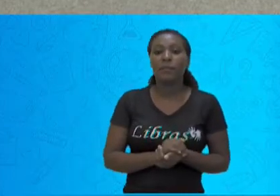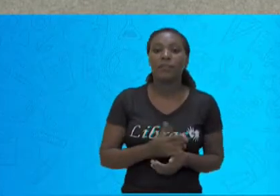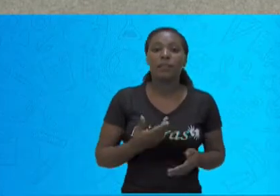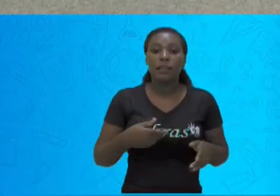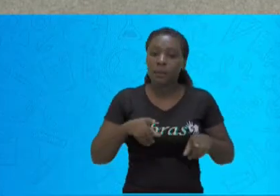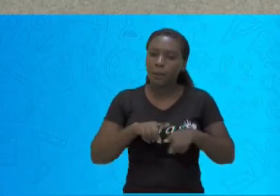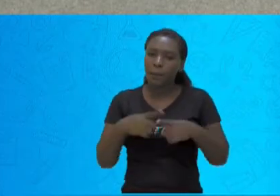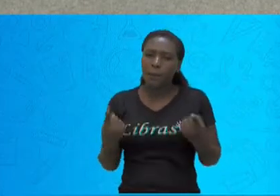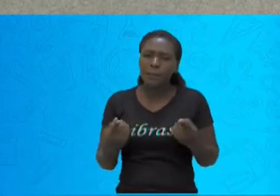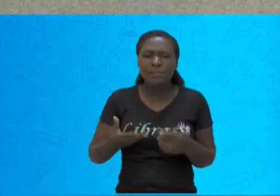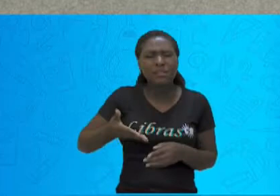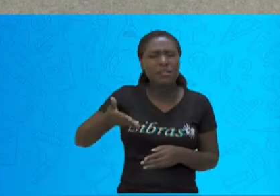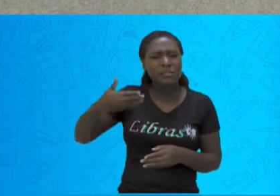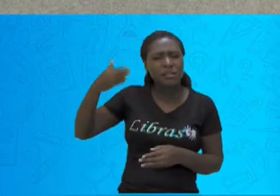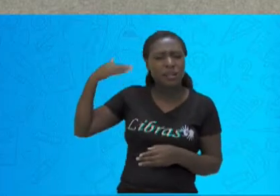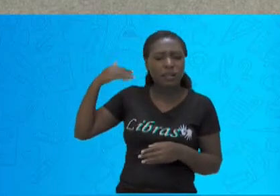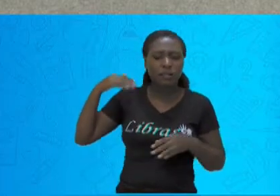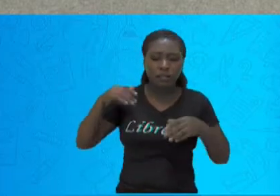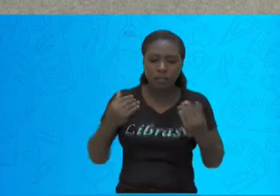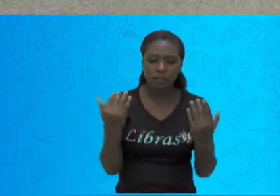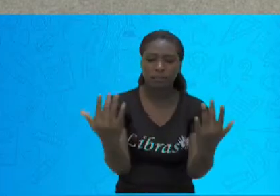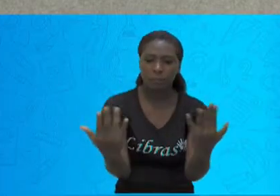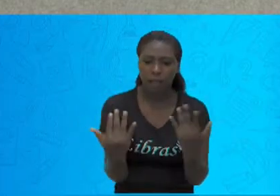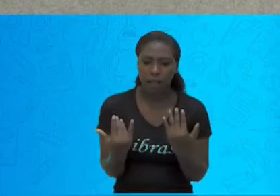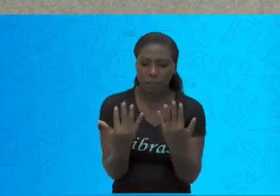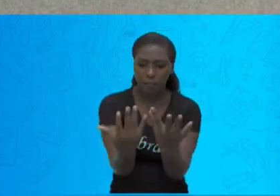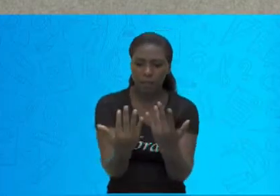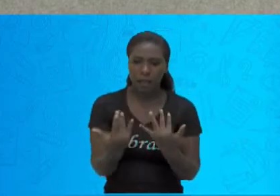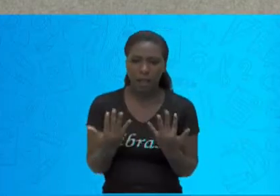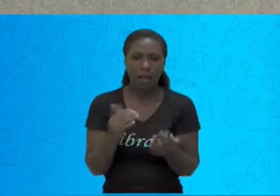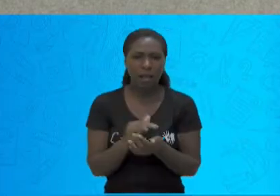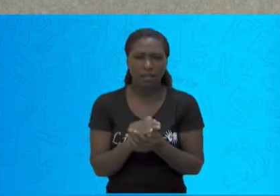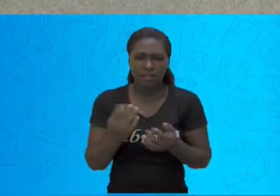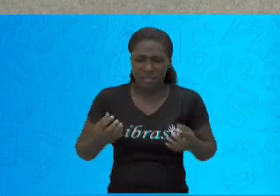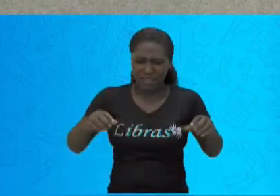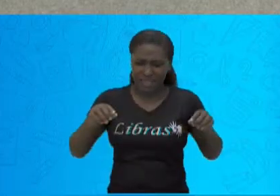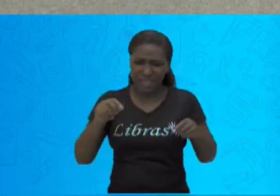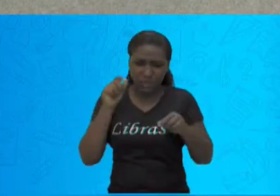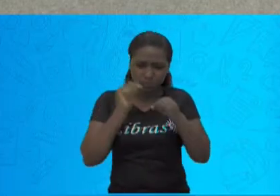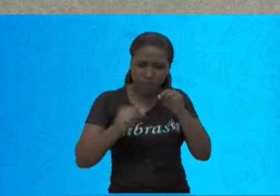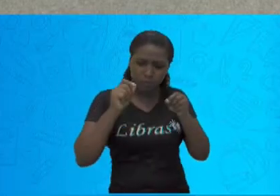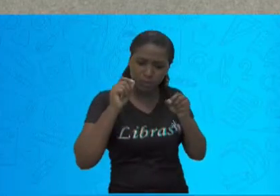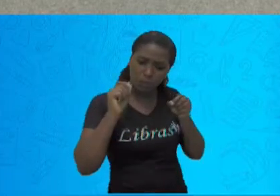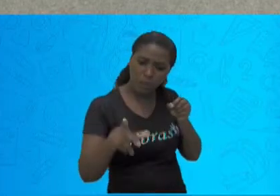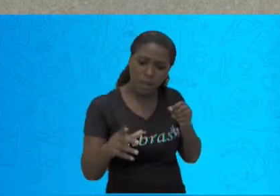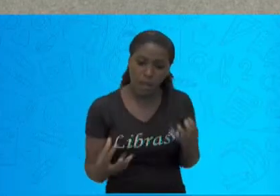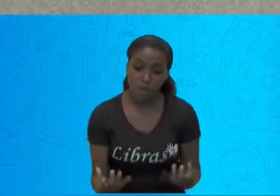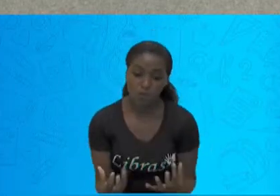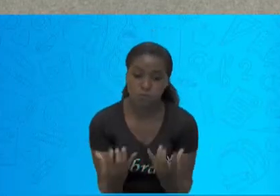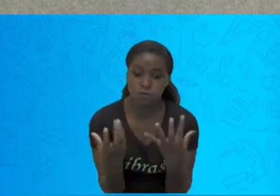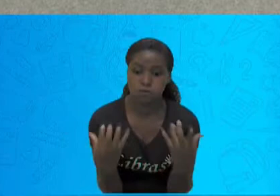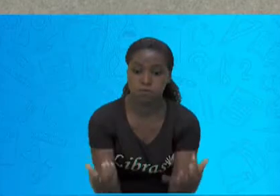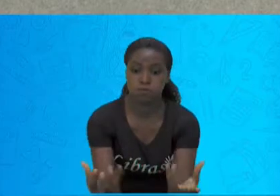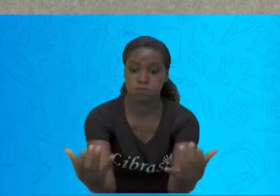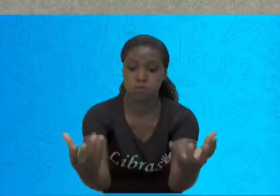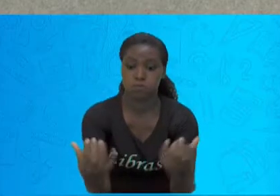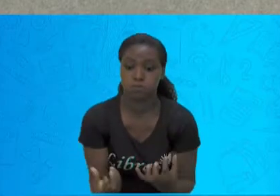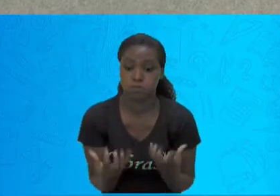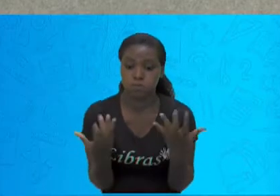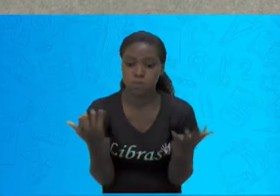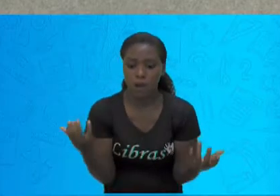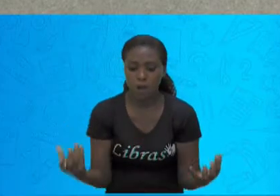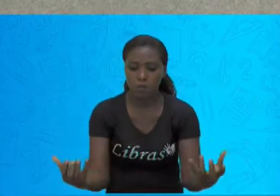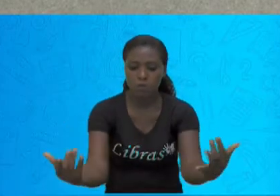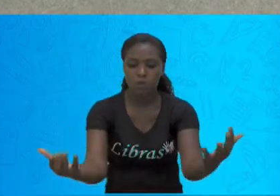de milho e essa técnica rudimentar de queimadas faziam com que as terras férteis sofressem